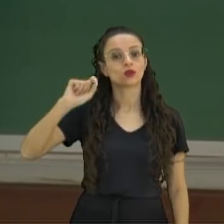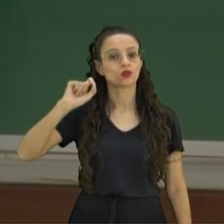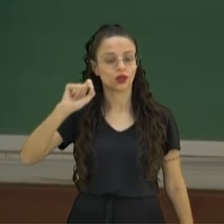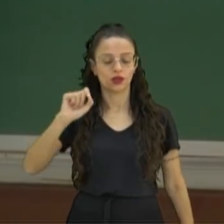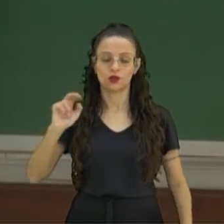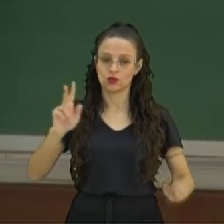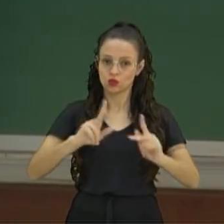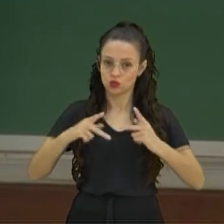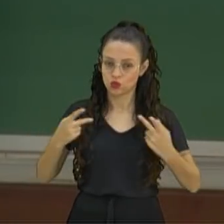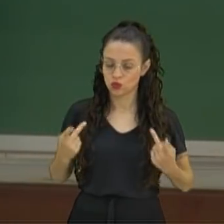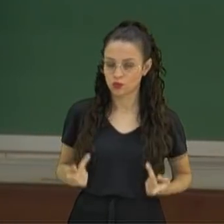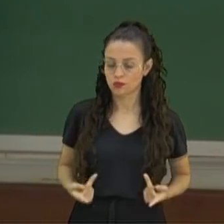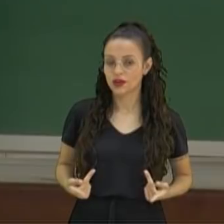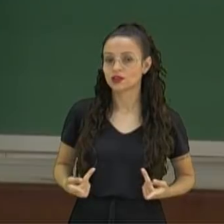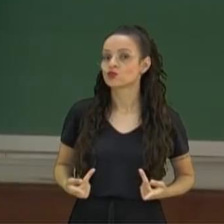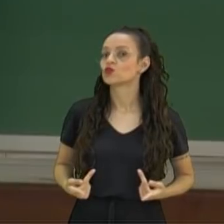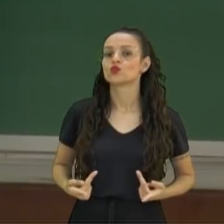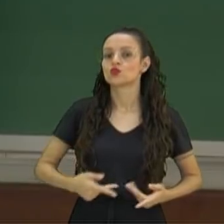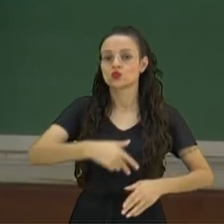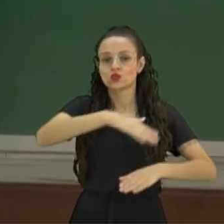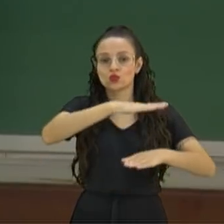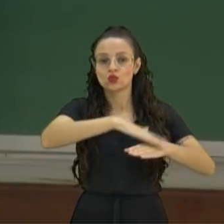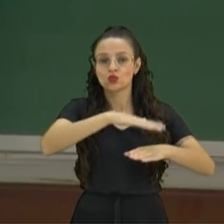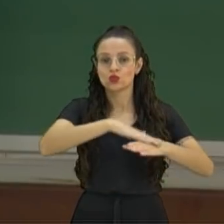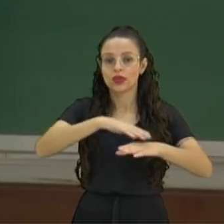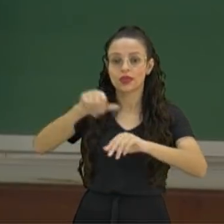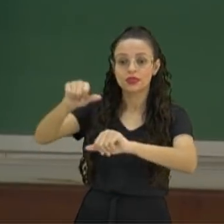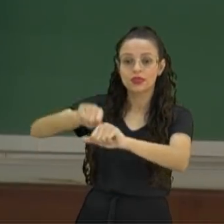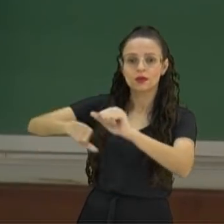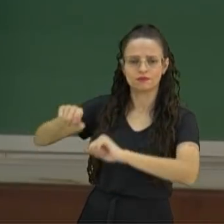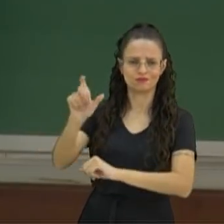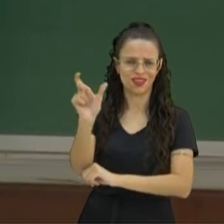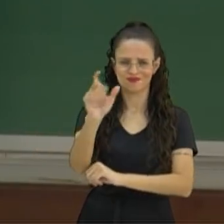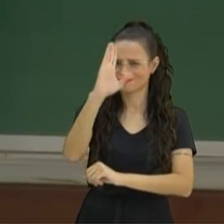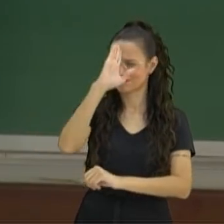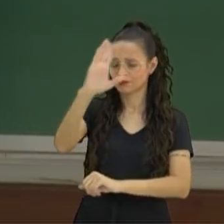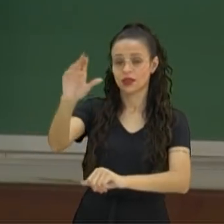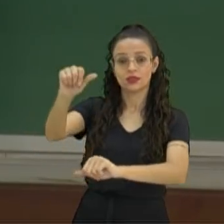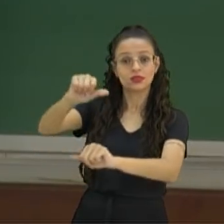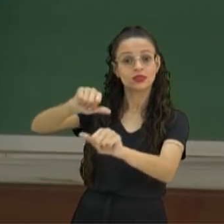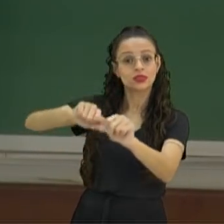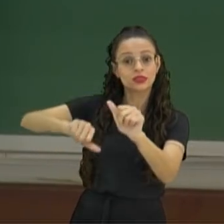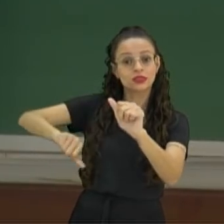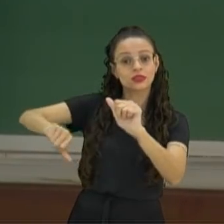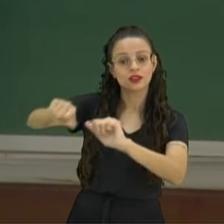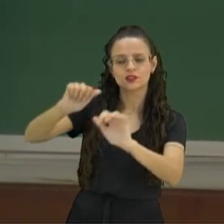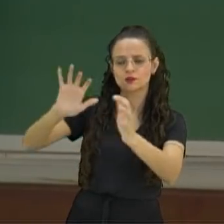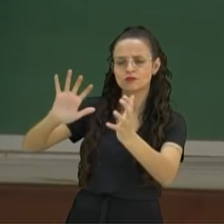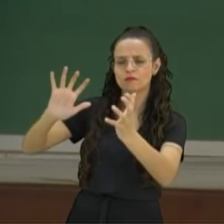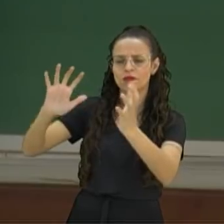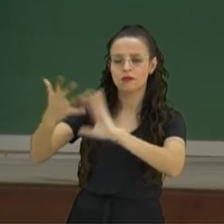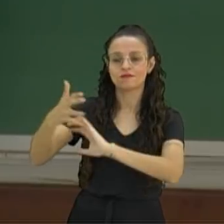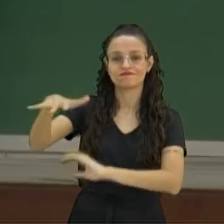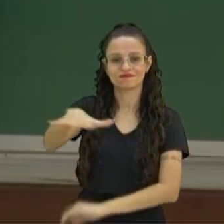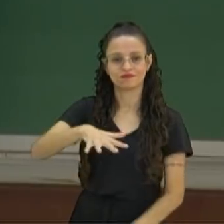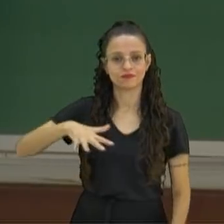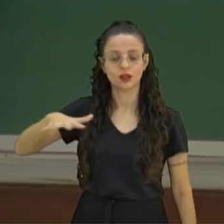vai transformar, essa é uma palavrinha-chave, transformar o meio para o